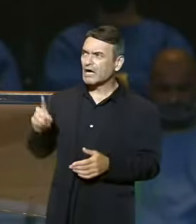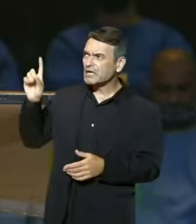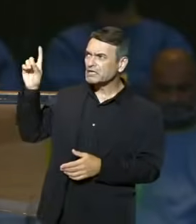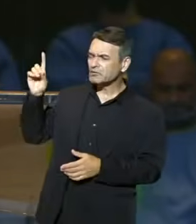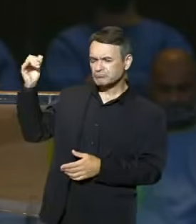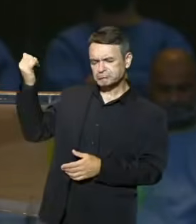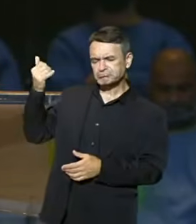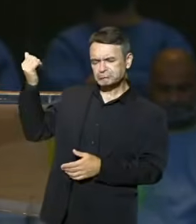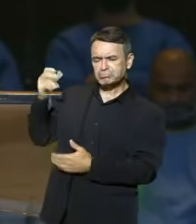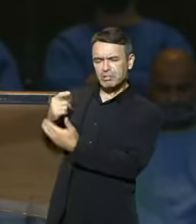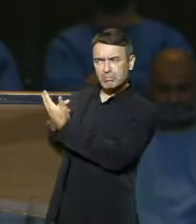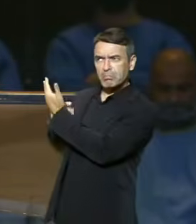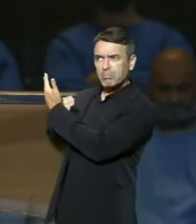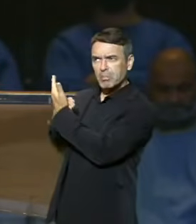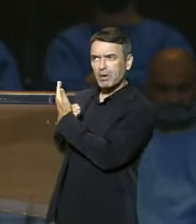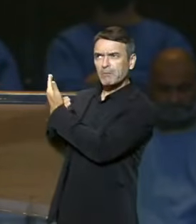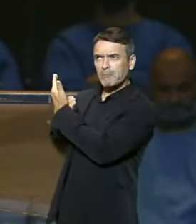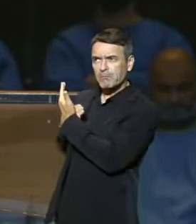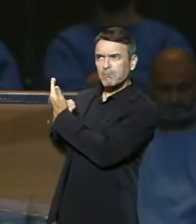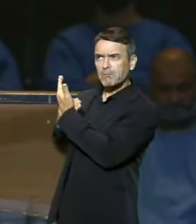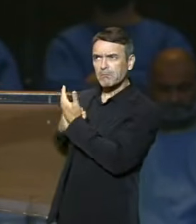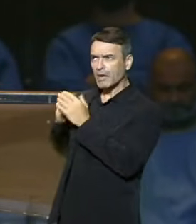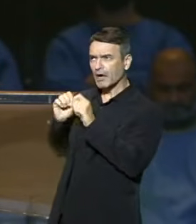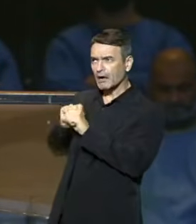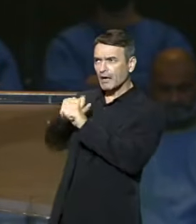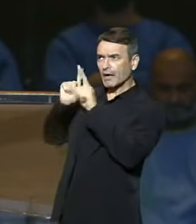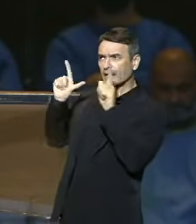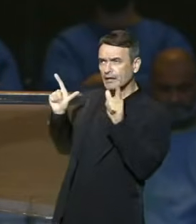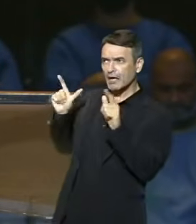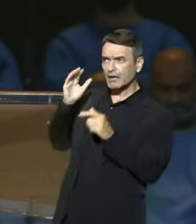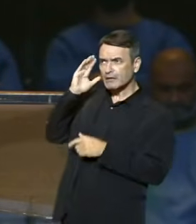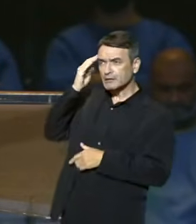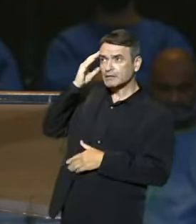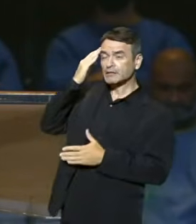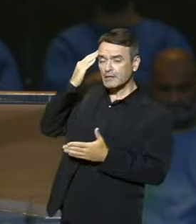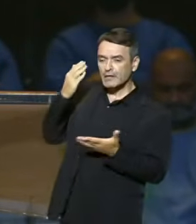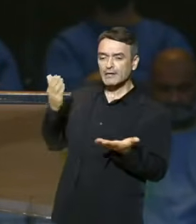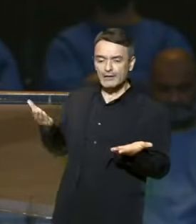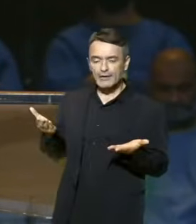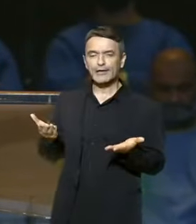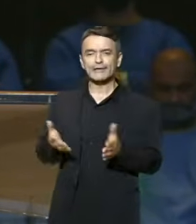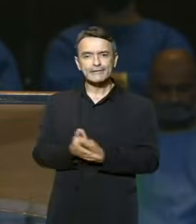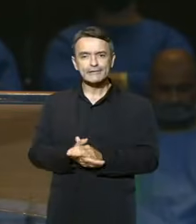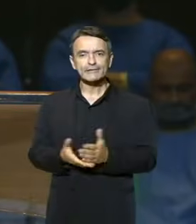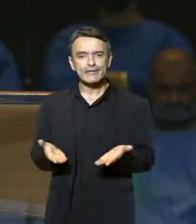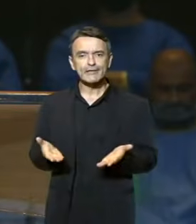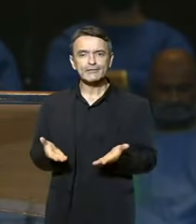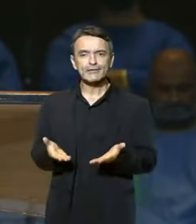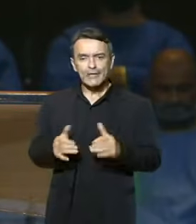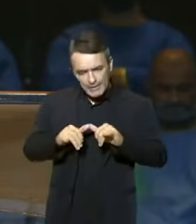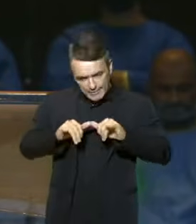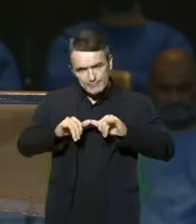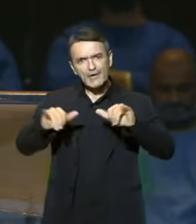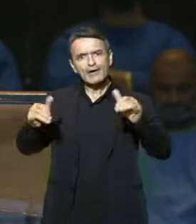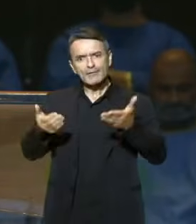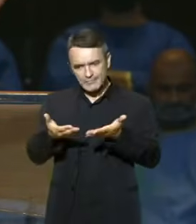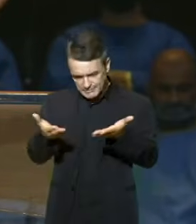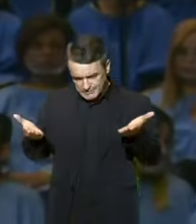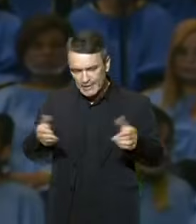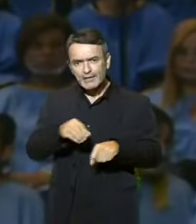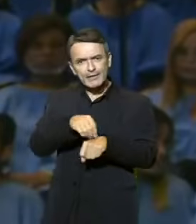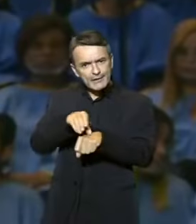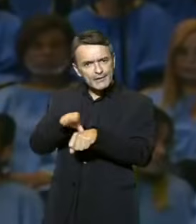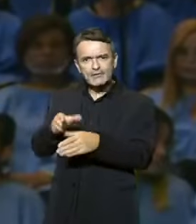me ajudando a compreender, e eu gostaria muito de poder repartir isso com você, para a